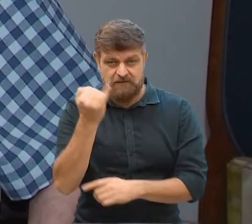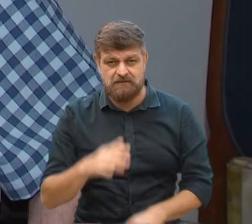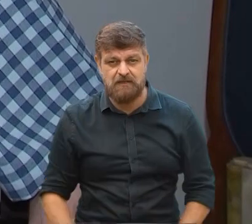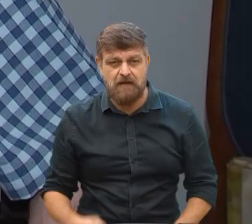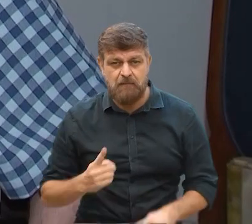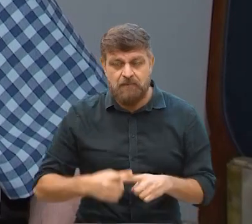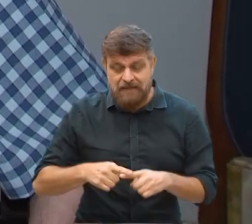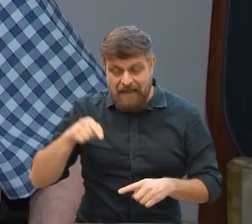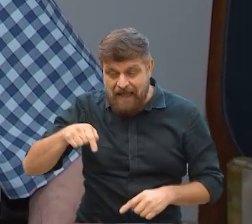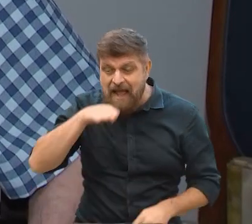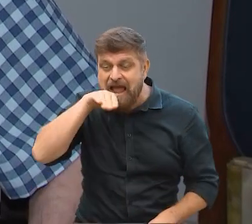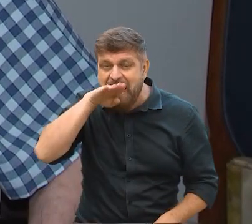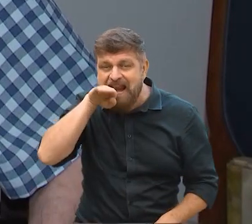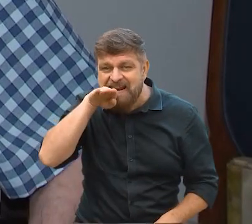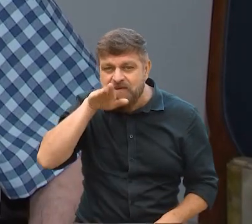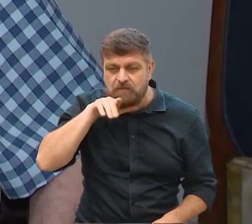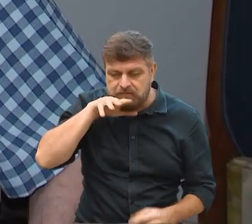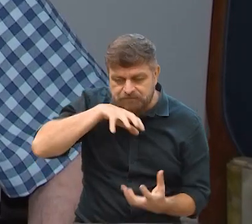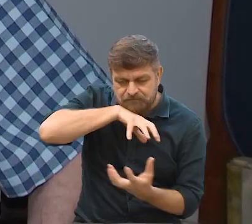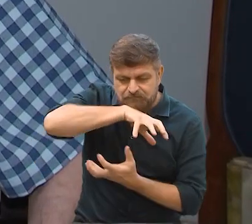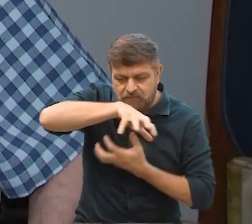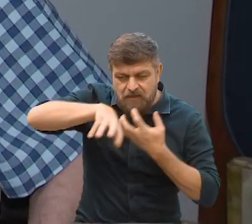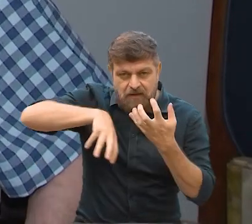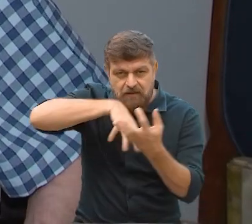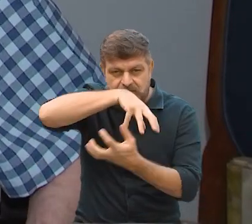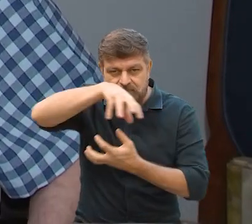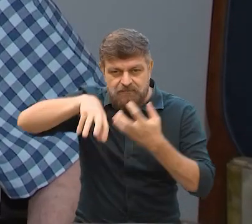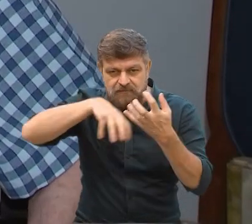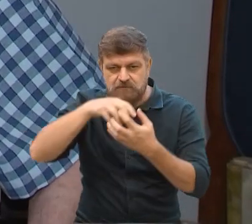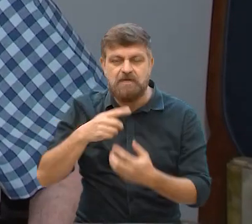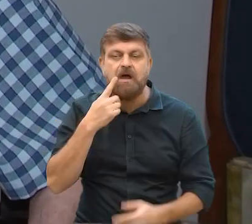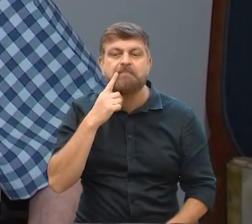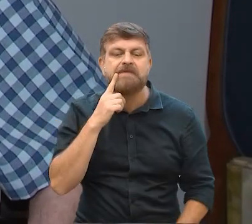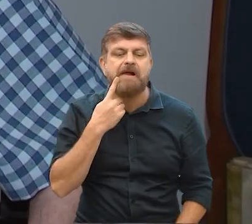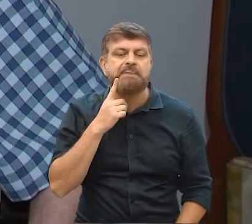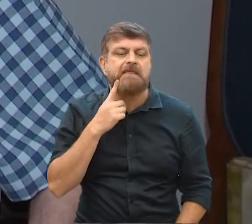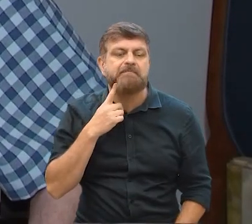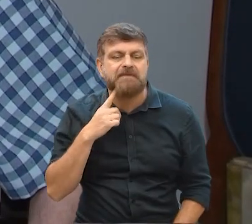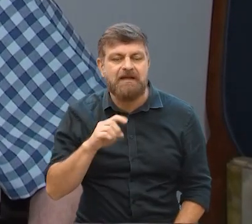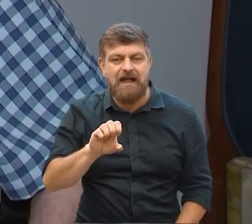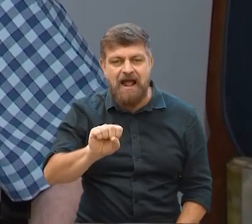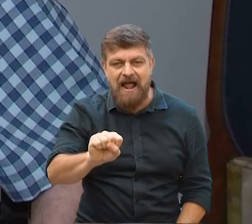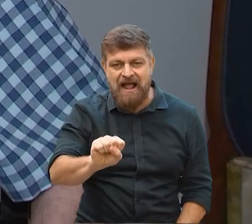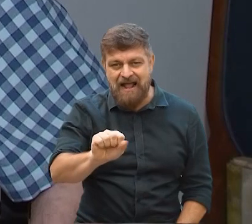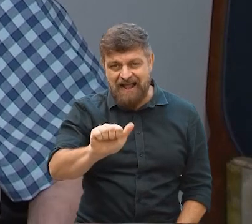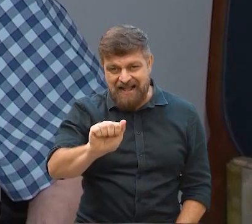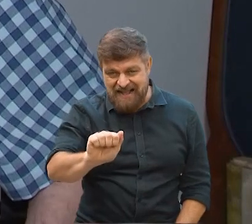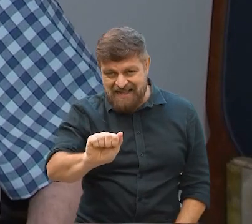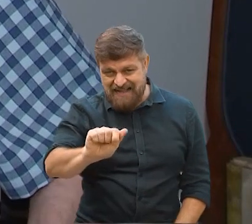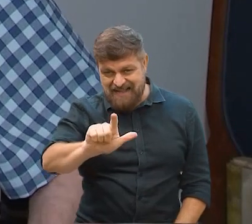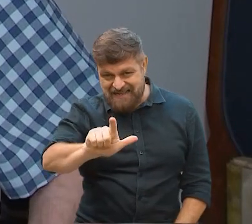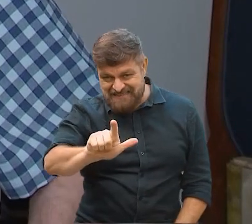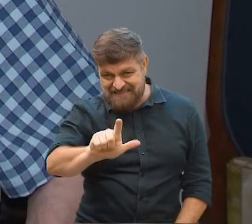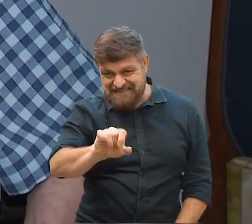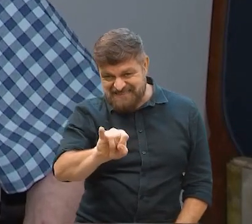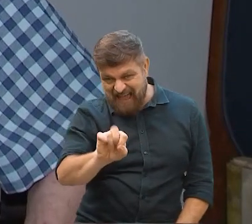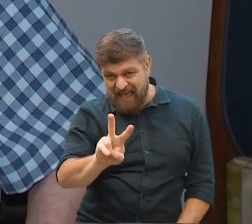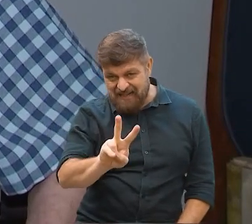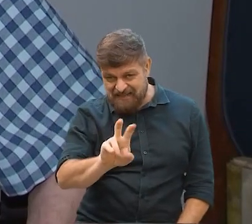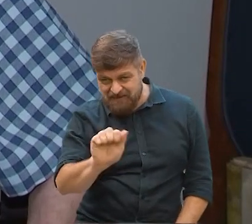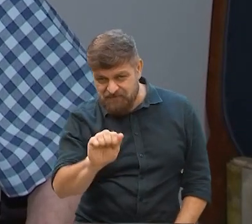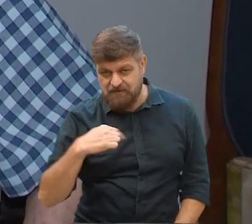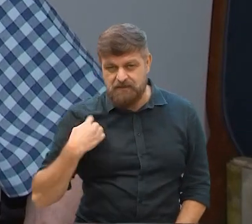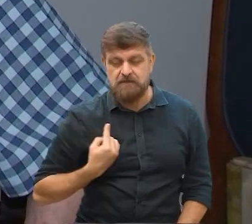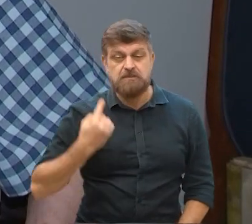muito grande, porque ela ajuda a misturar os nutrientes com a saliva. Mas nós podemos falar inicialmente, quando falamos